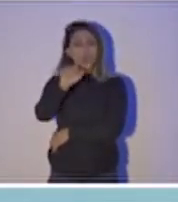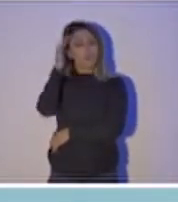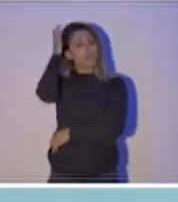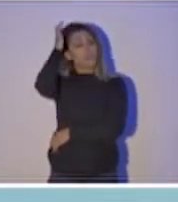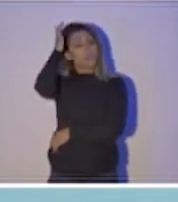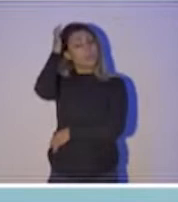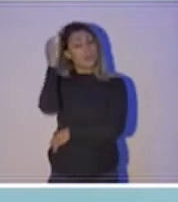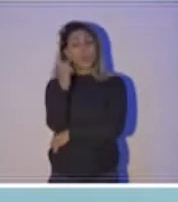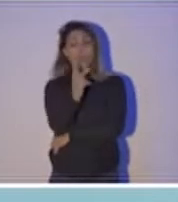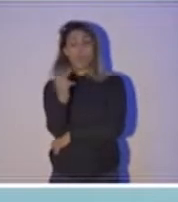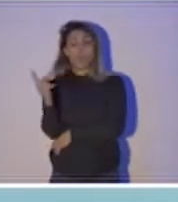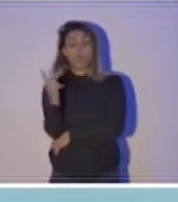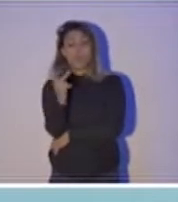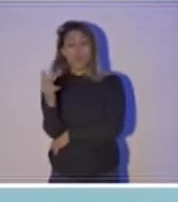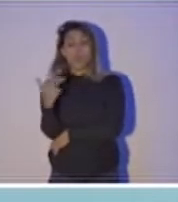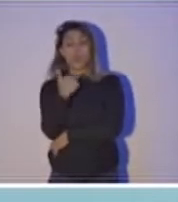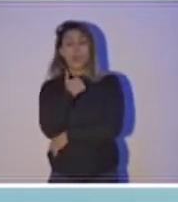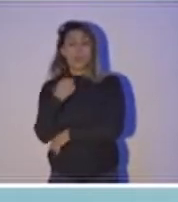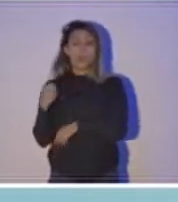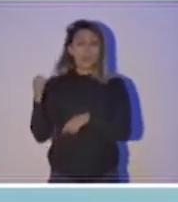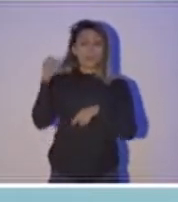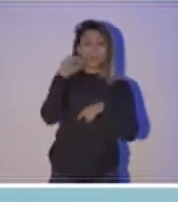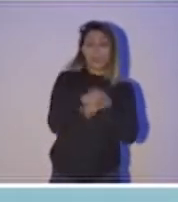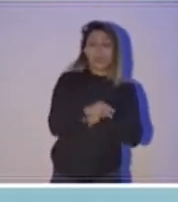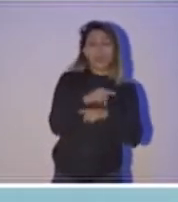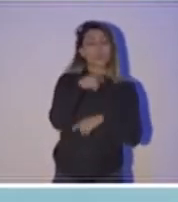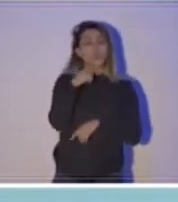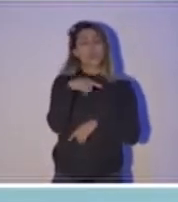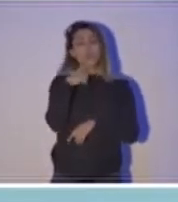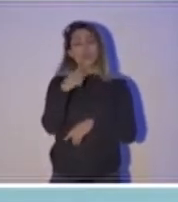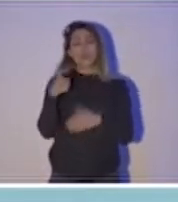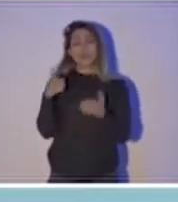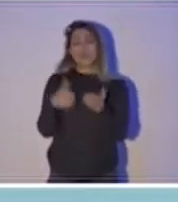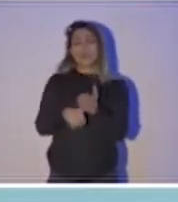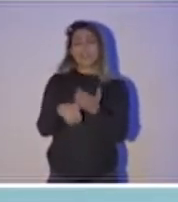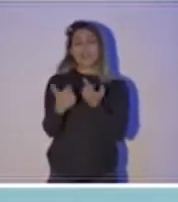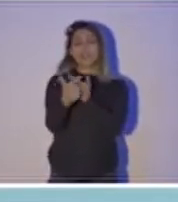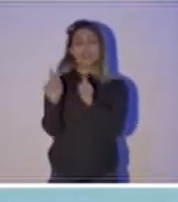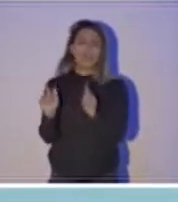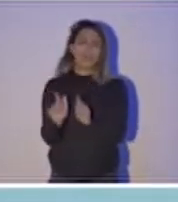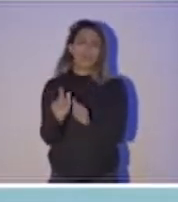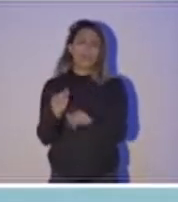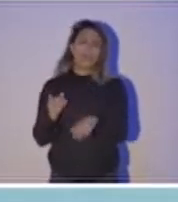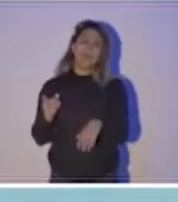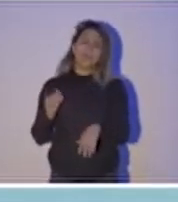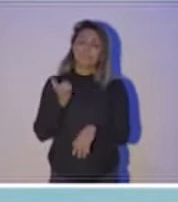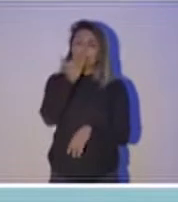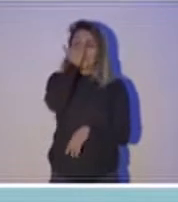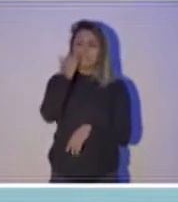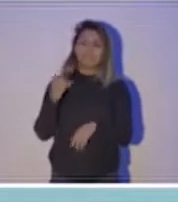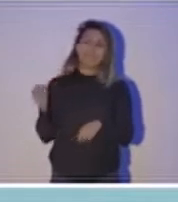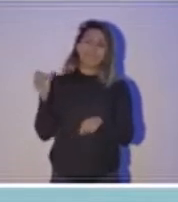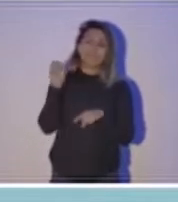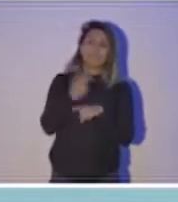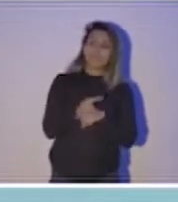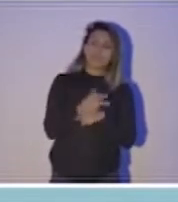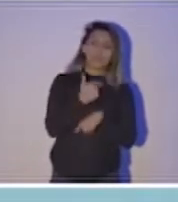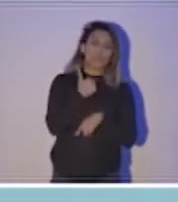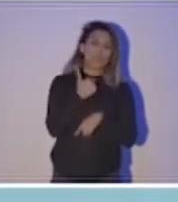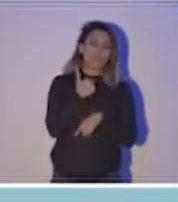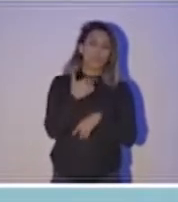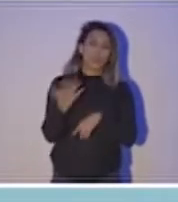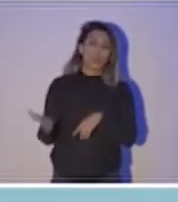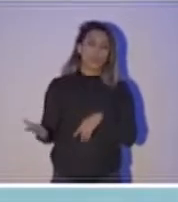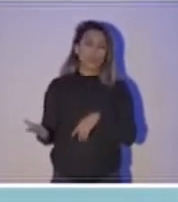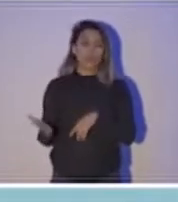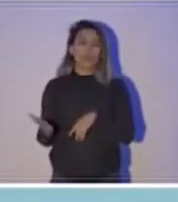também. Sou professor de língua portuguesa em Caruaru. Sou orgulhosamente, tenho a honra